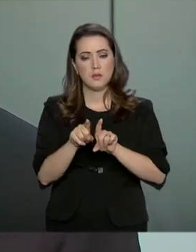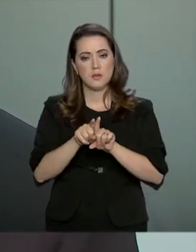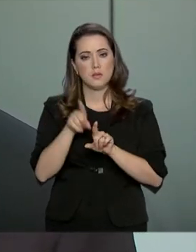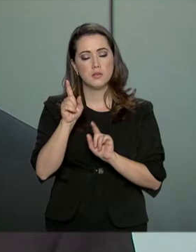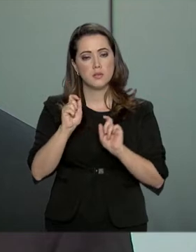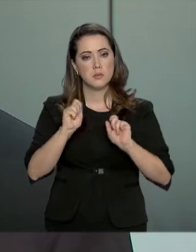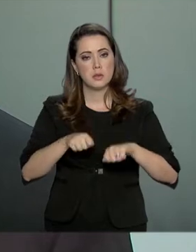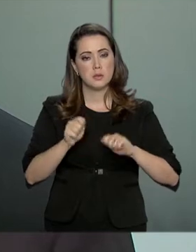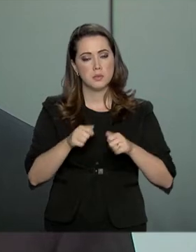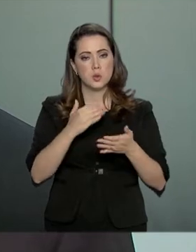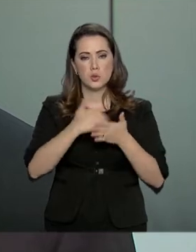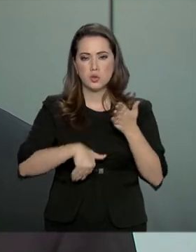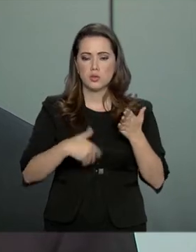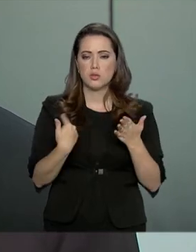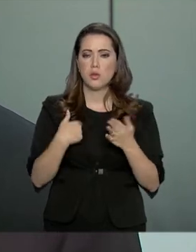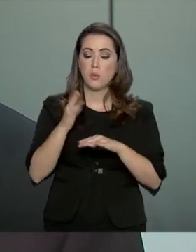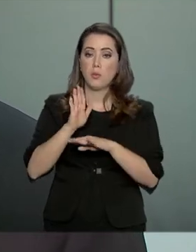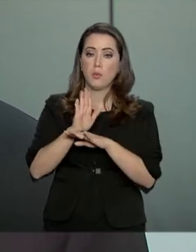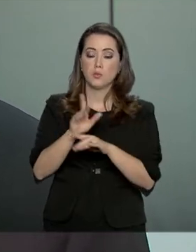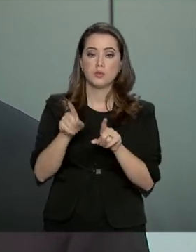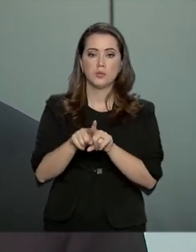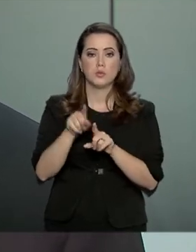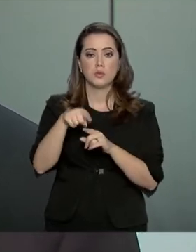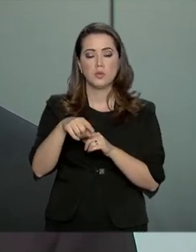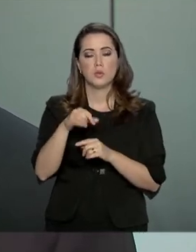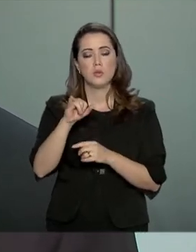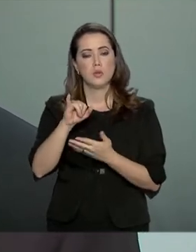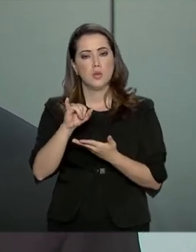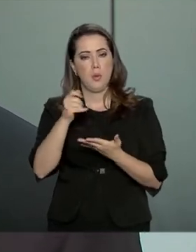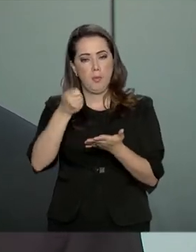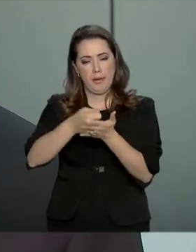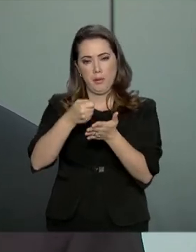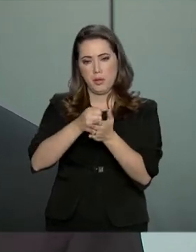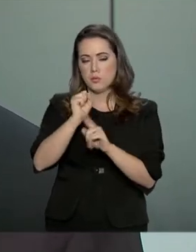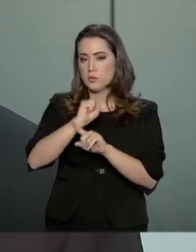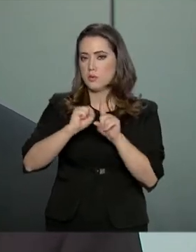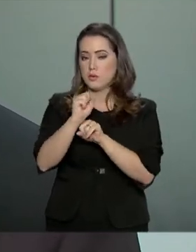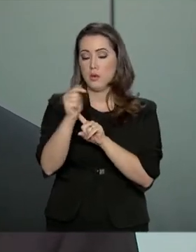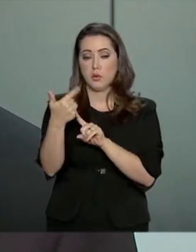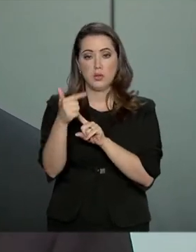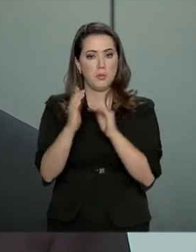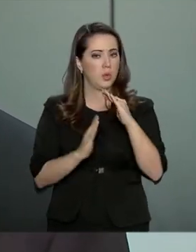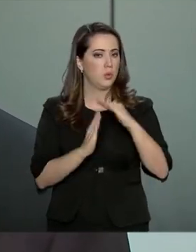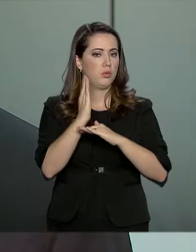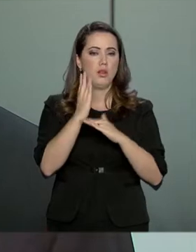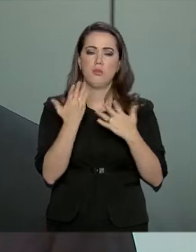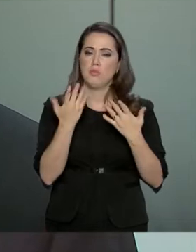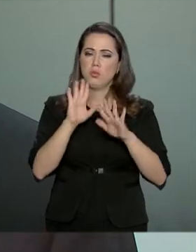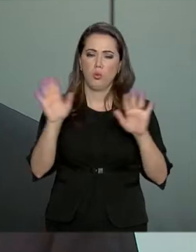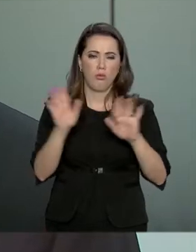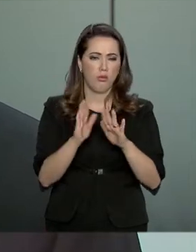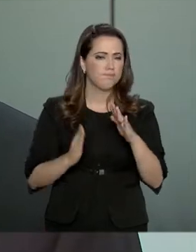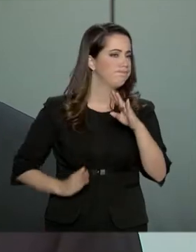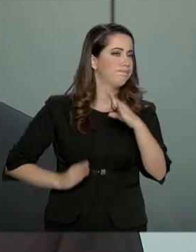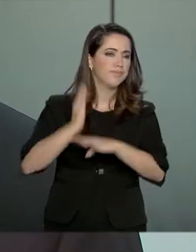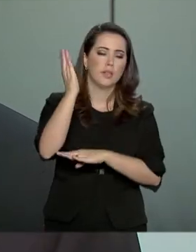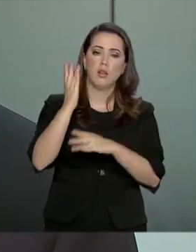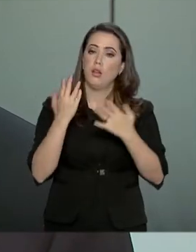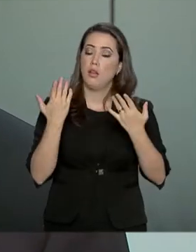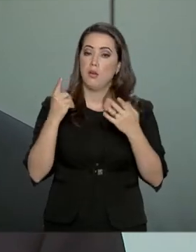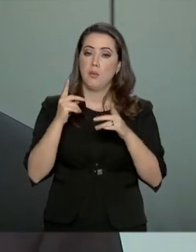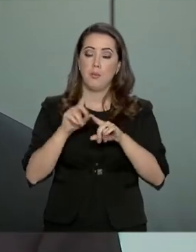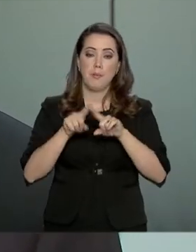ele deduz a contribuição social né que ela também não tem limite exceto a